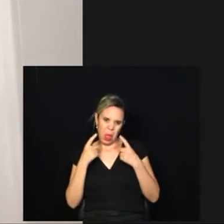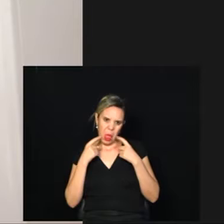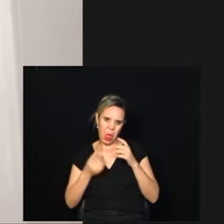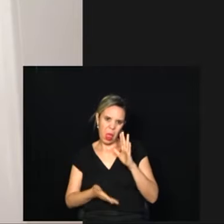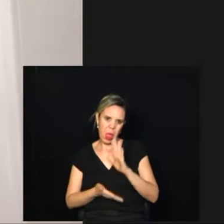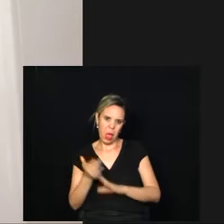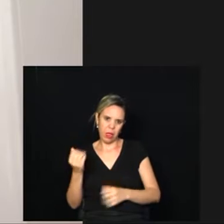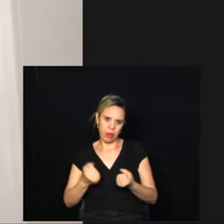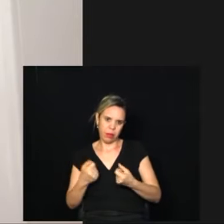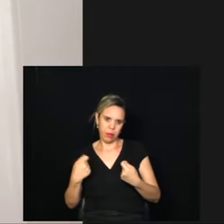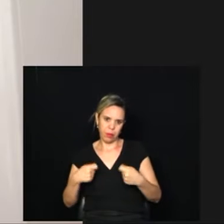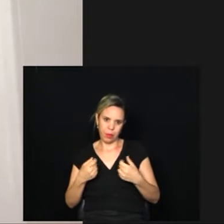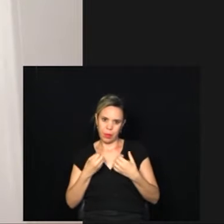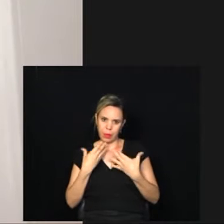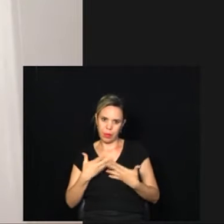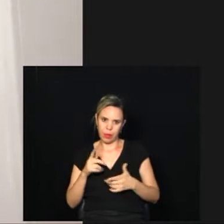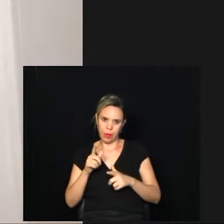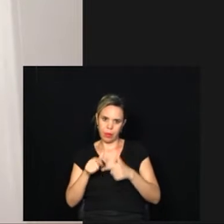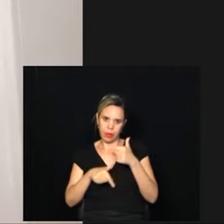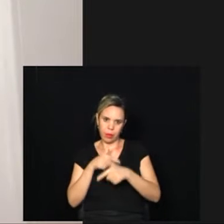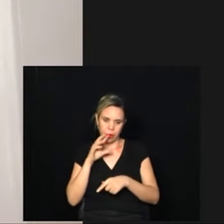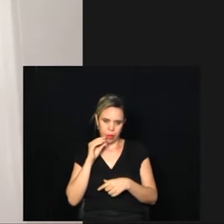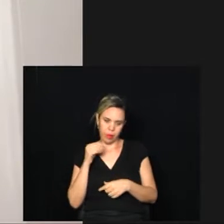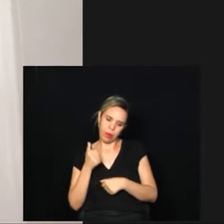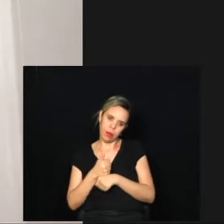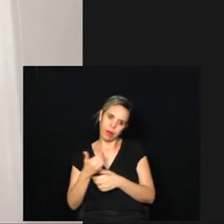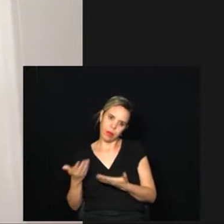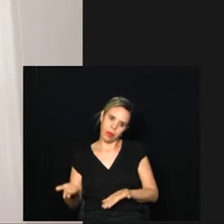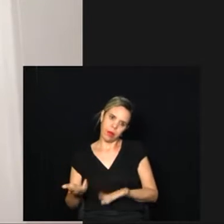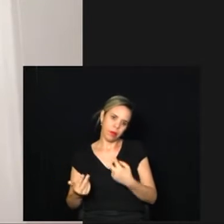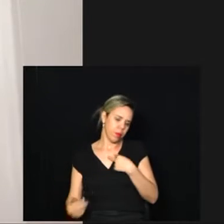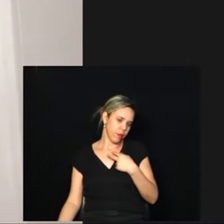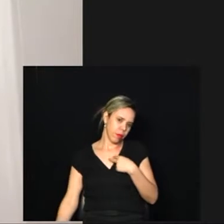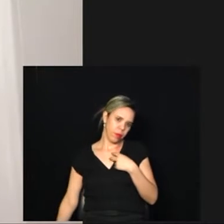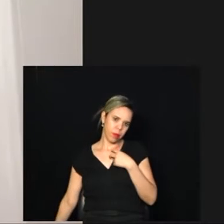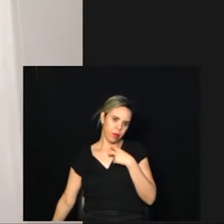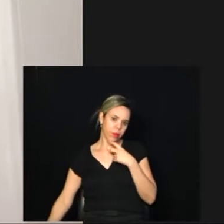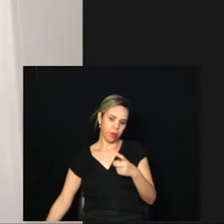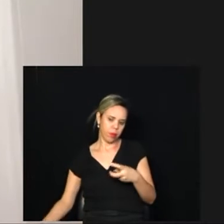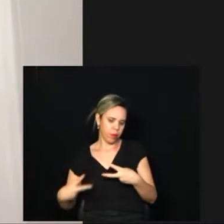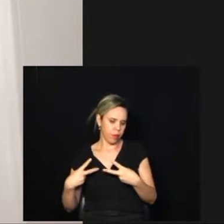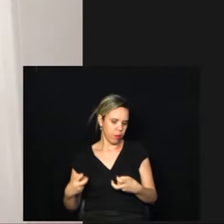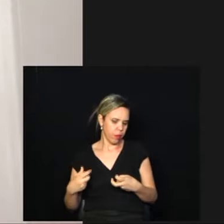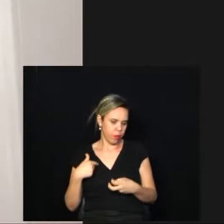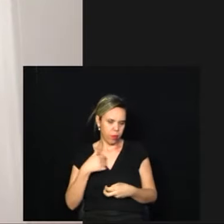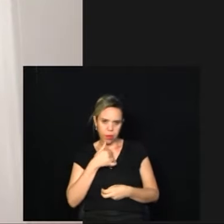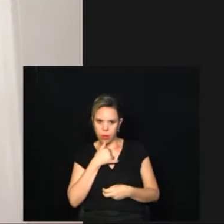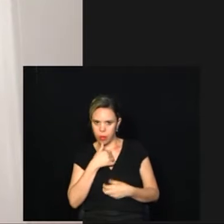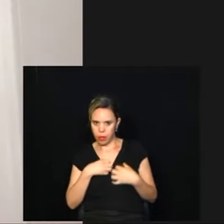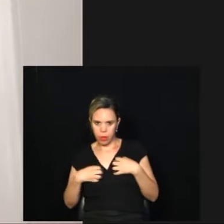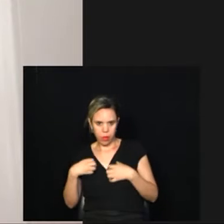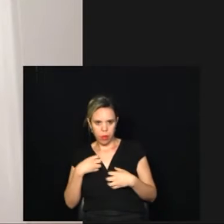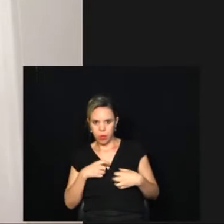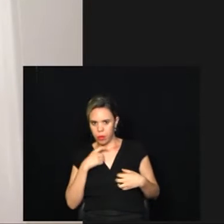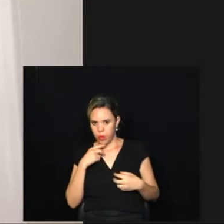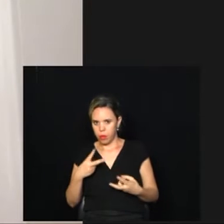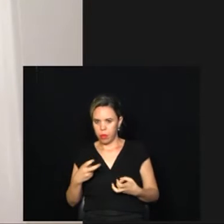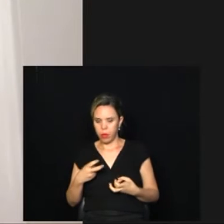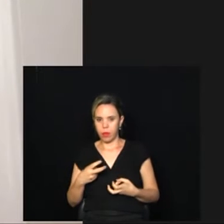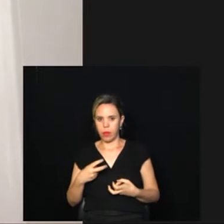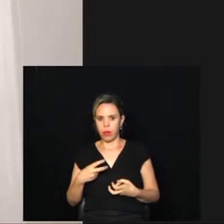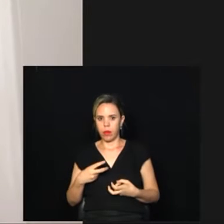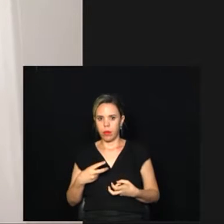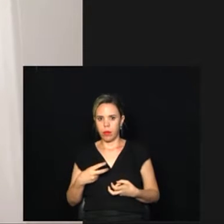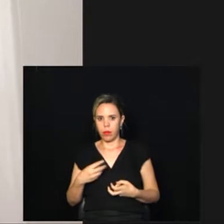carro e precisava estar bem para gerenciar os funcionários. Eu não podia deixar ninguém perceber E também eu não queria deixar ninguém perceber para me